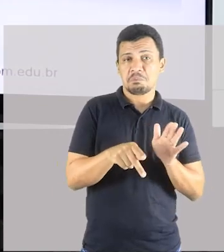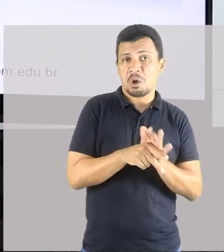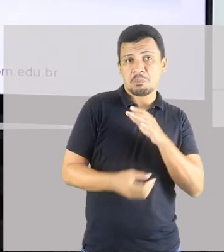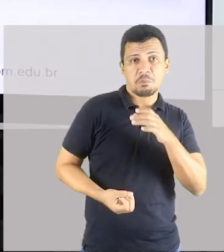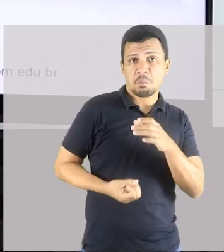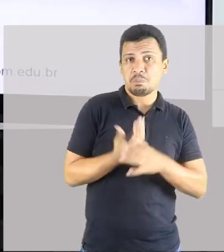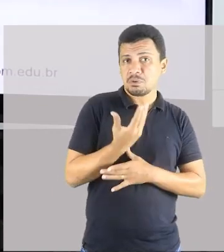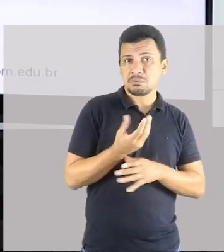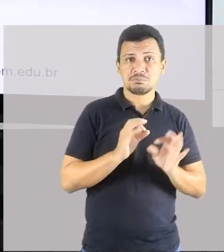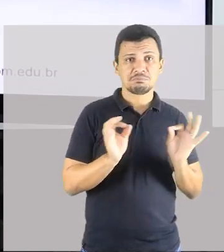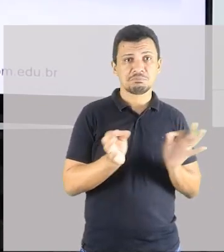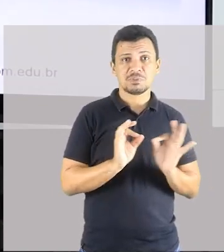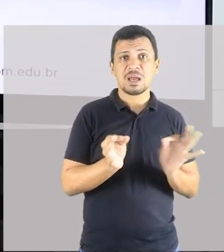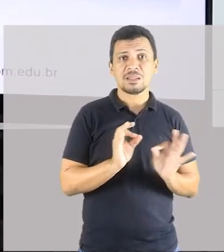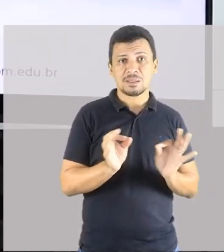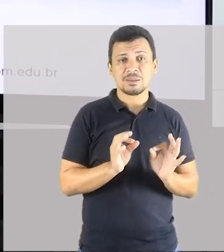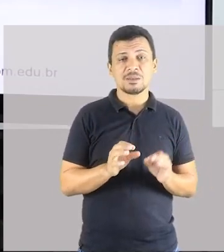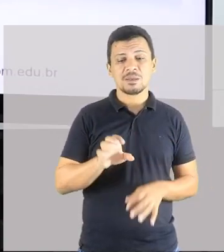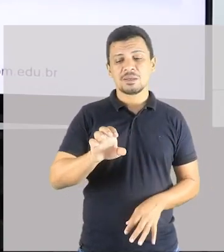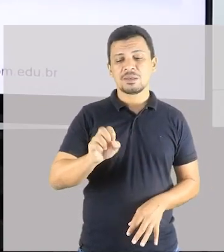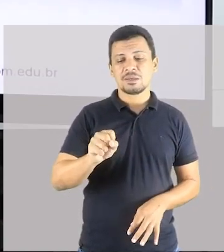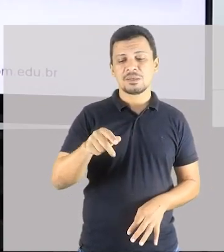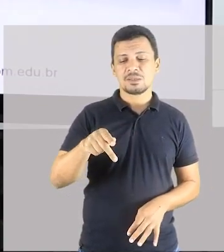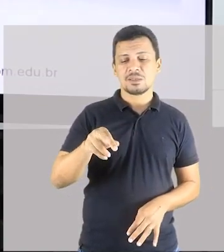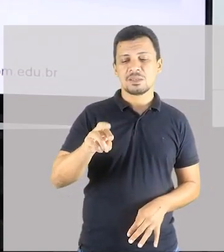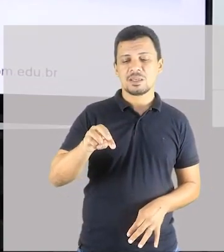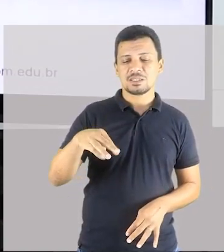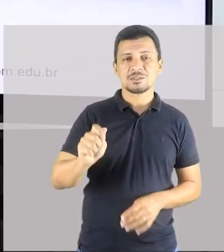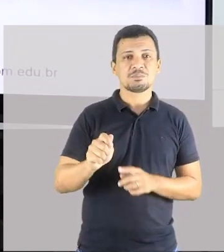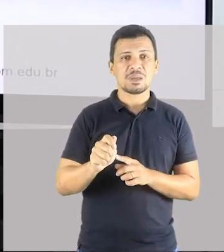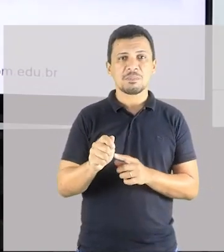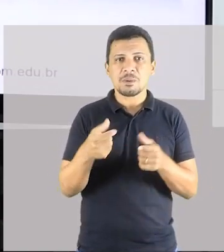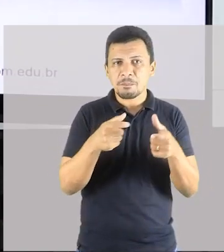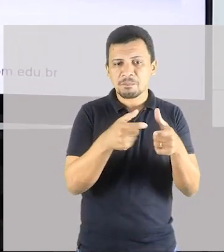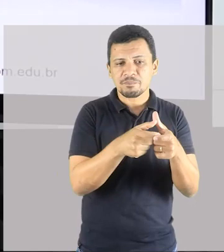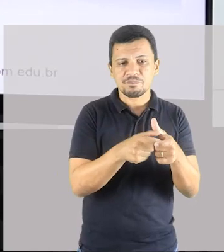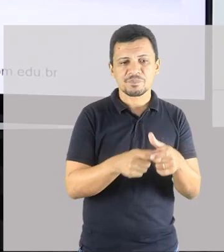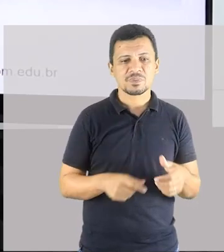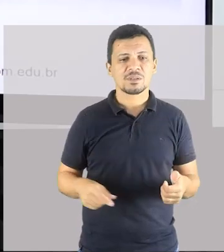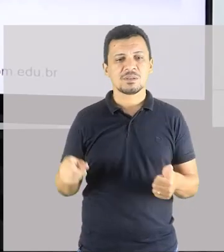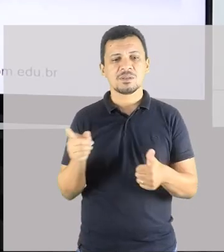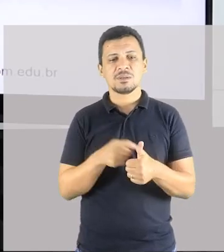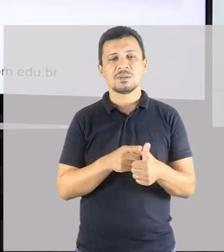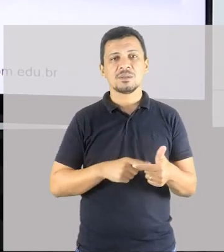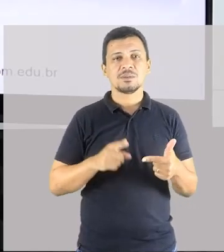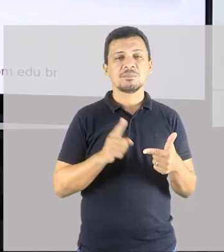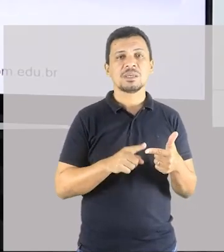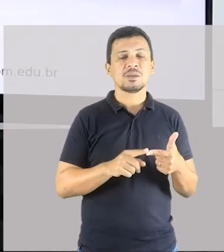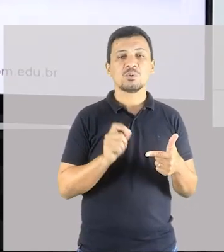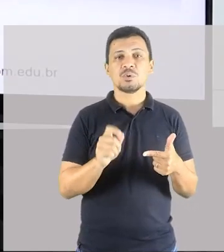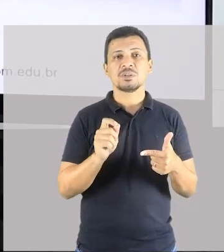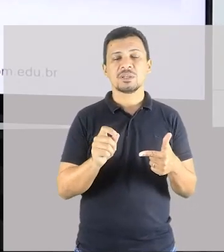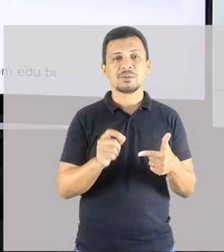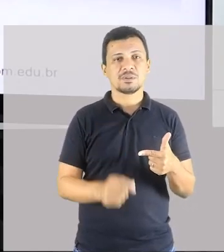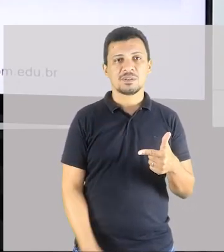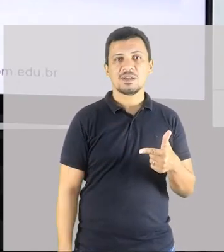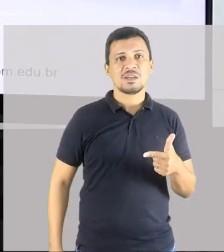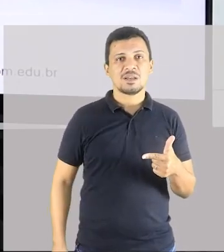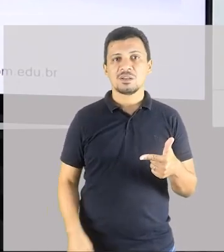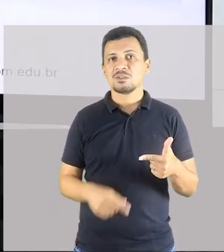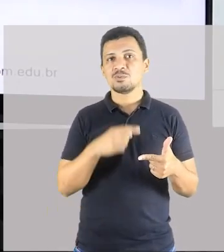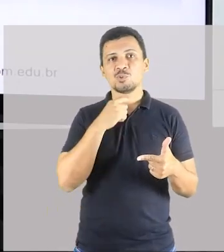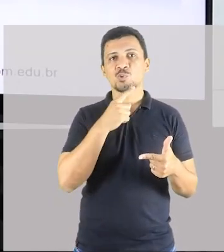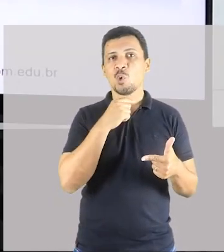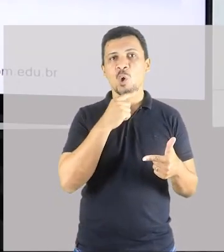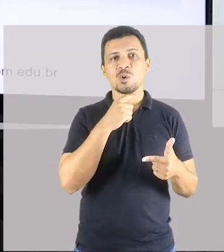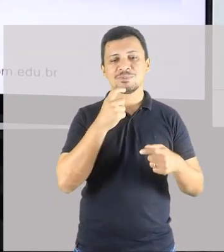começa a ter redução da produção de esperma. Esterilidade precoce, começa a ter impotência sexual